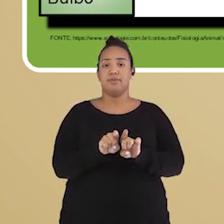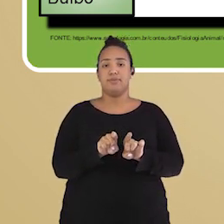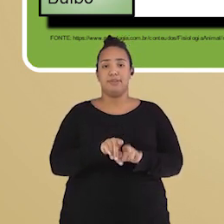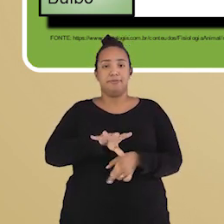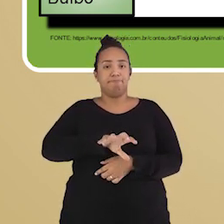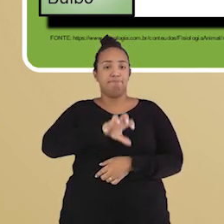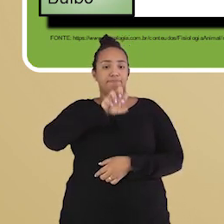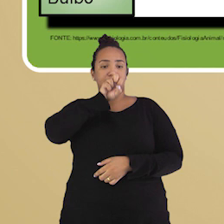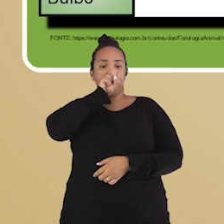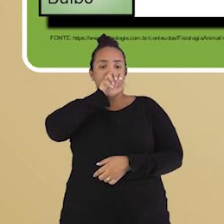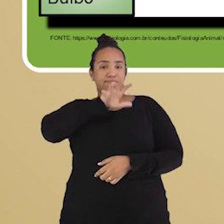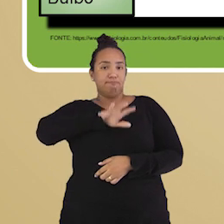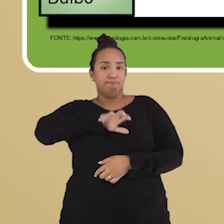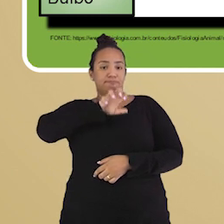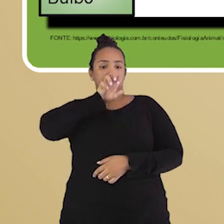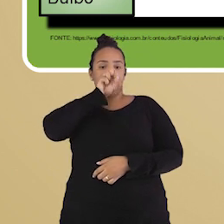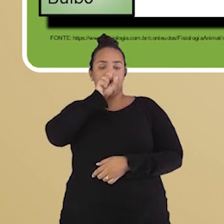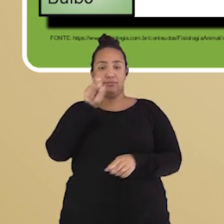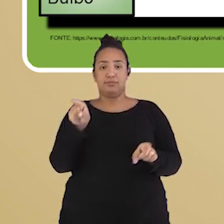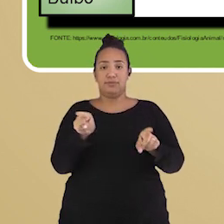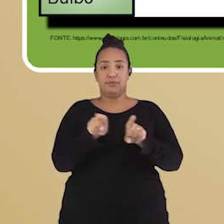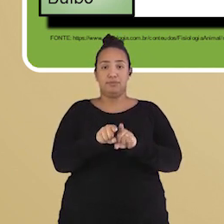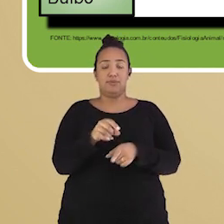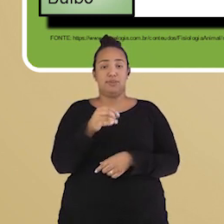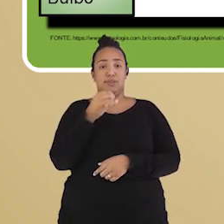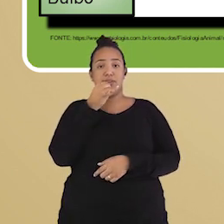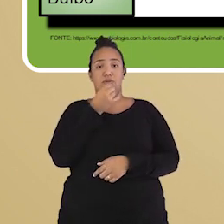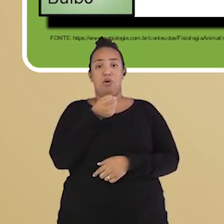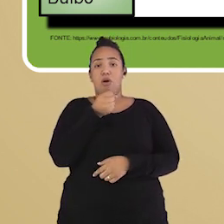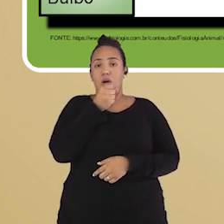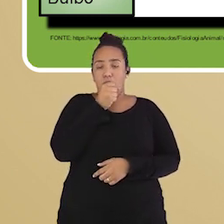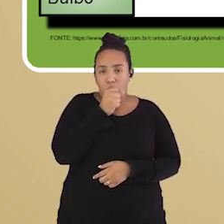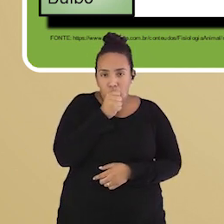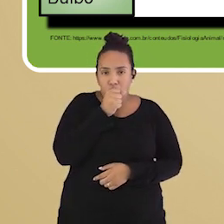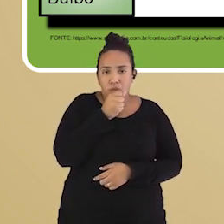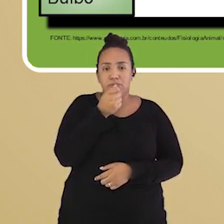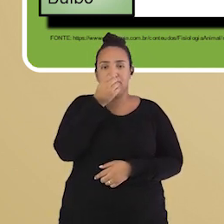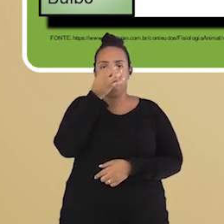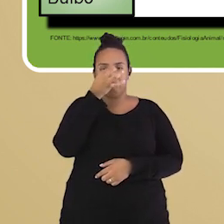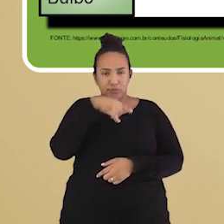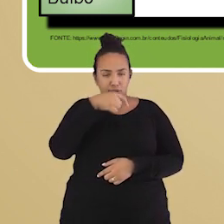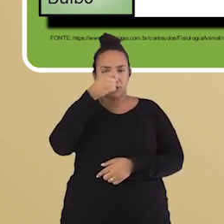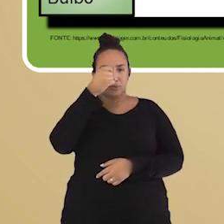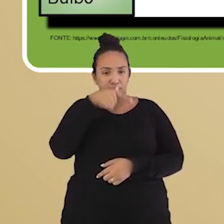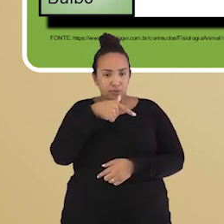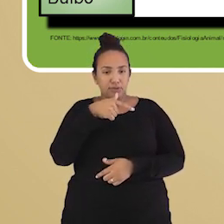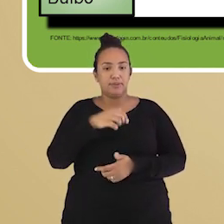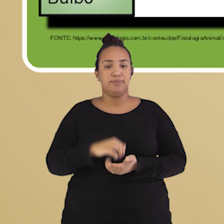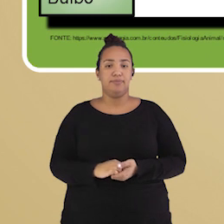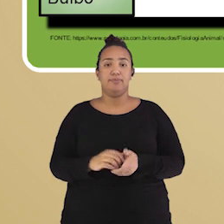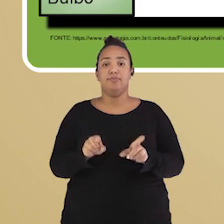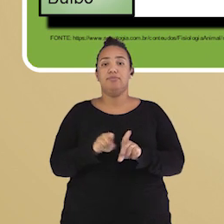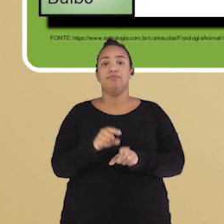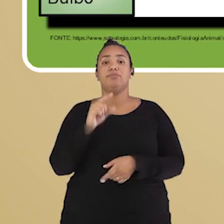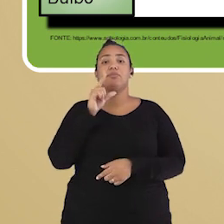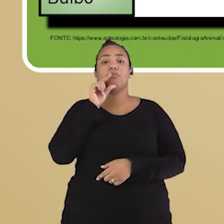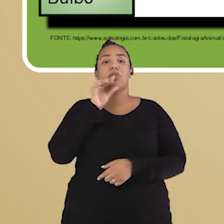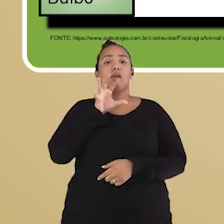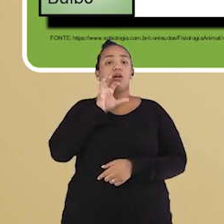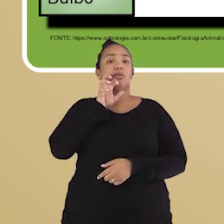respiratórios, além de reflexos como, por exemplo, a tosse, o espirro, a deglutição, que é o ato de